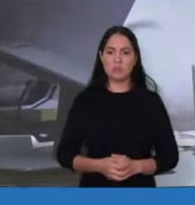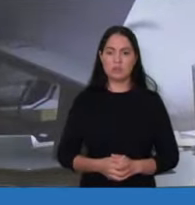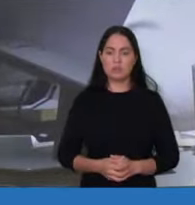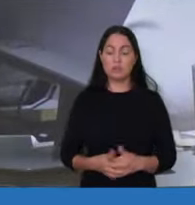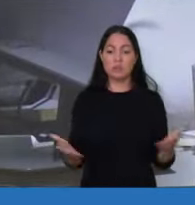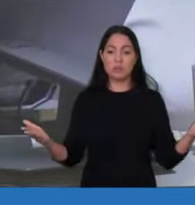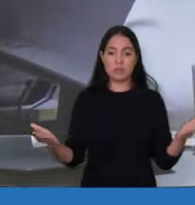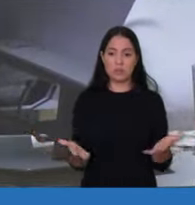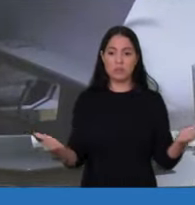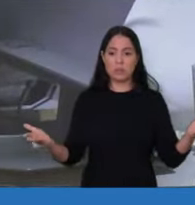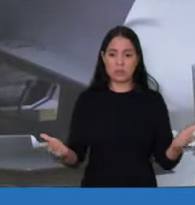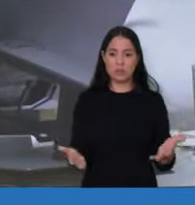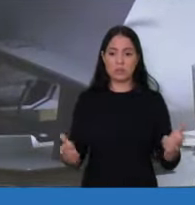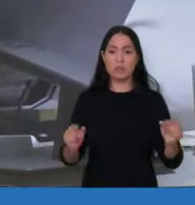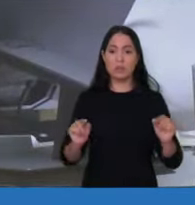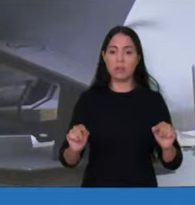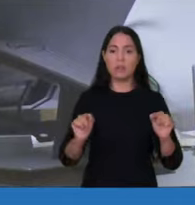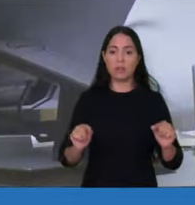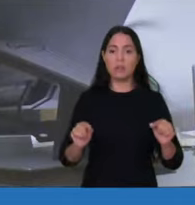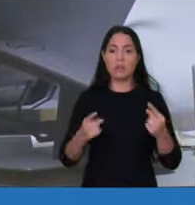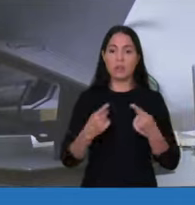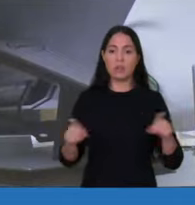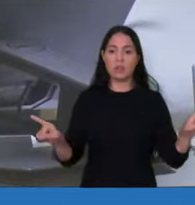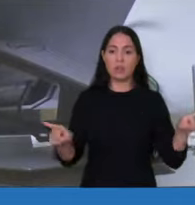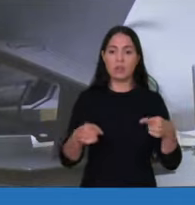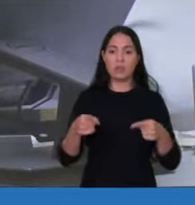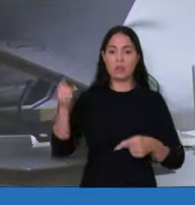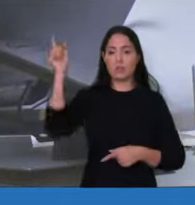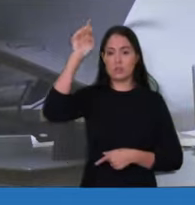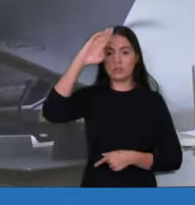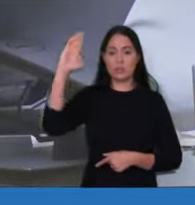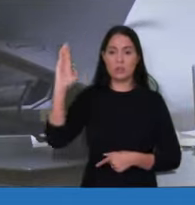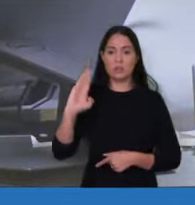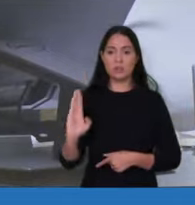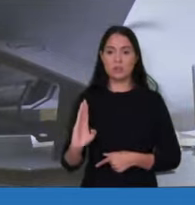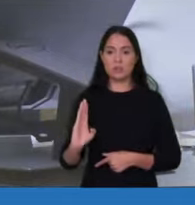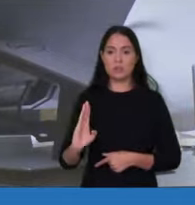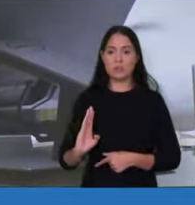Passamos de imediato ao hino nacional brasileiro.